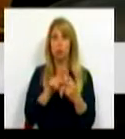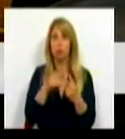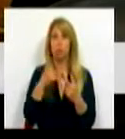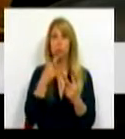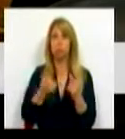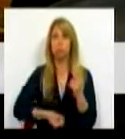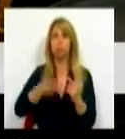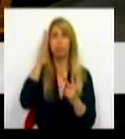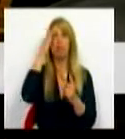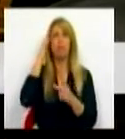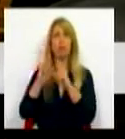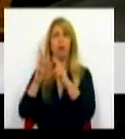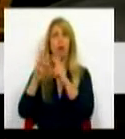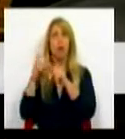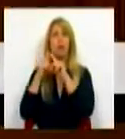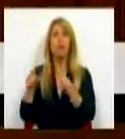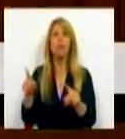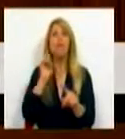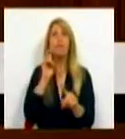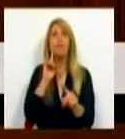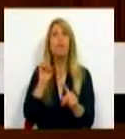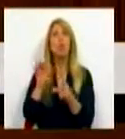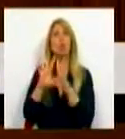imparidades. Que valor tinham essas imparidades?